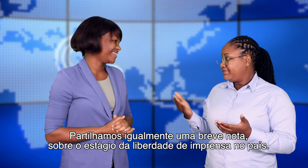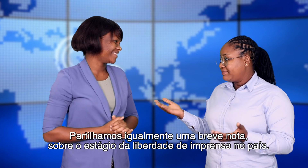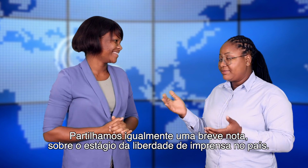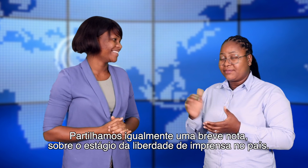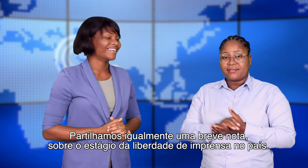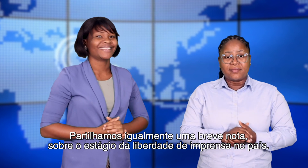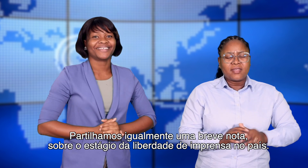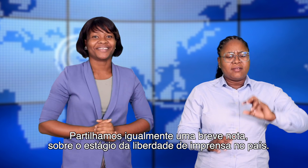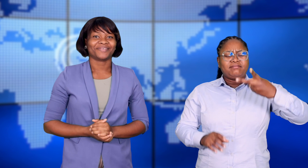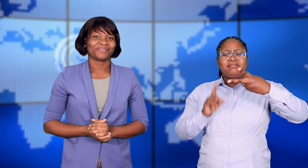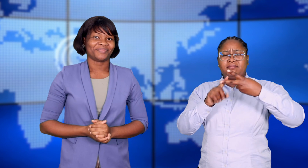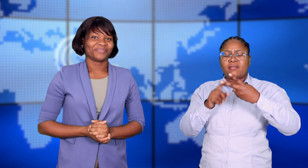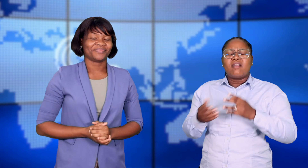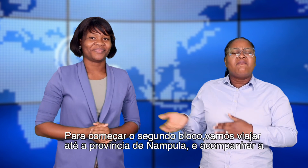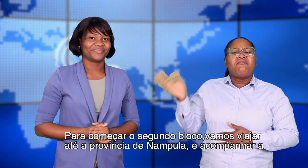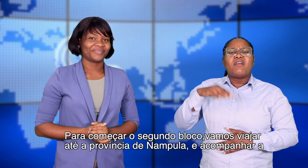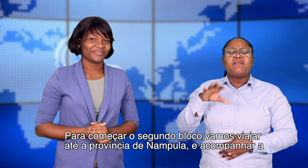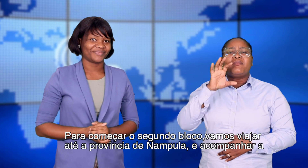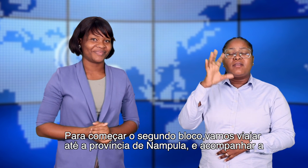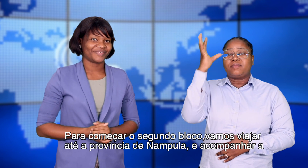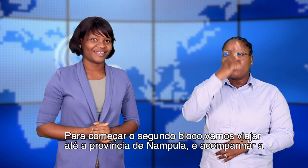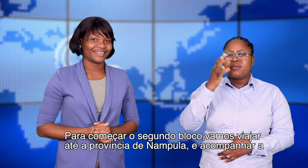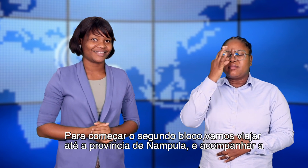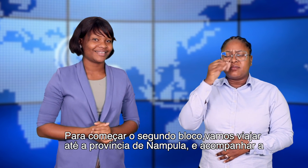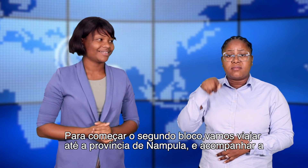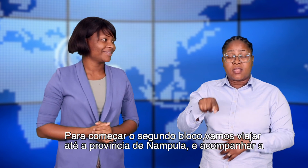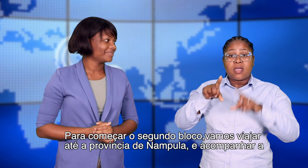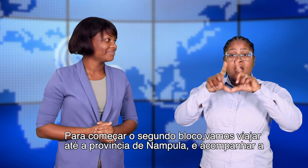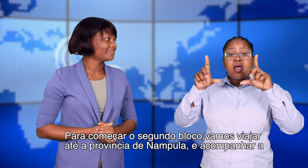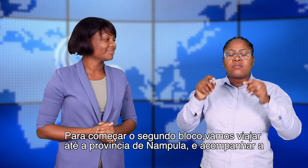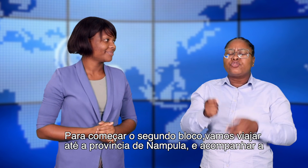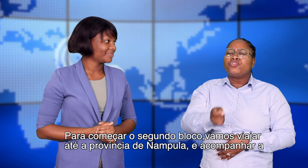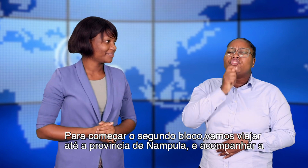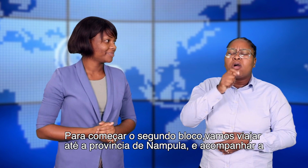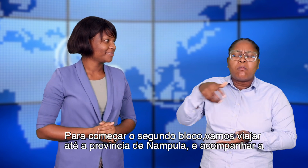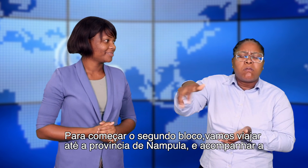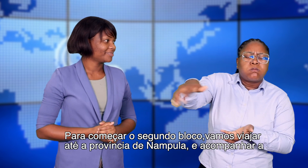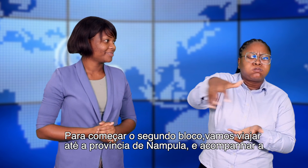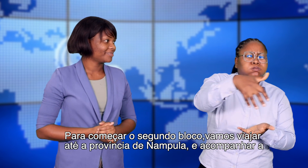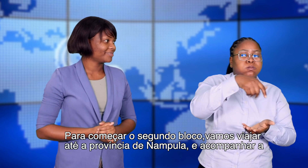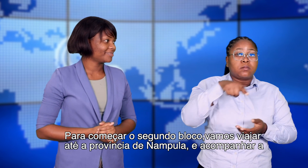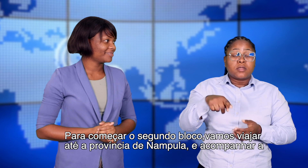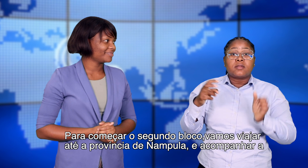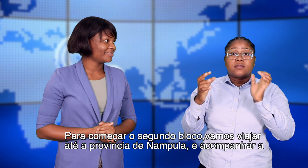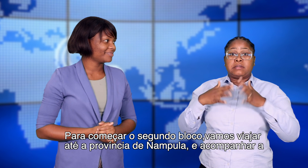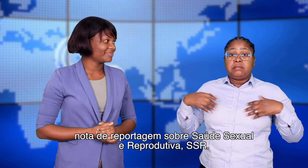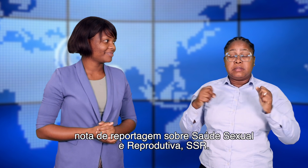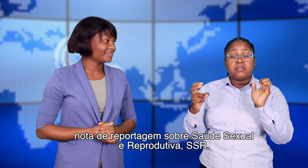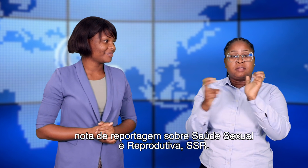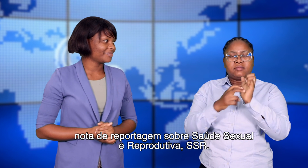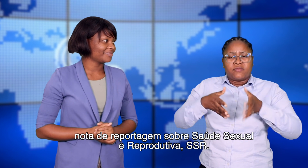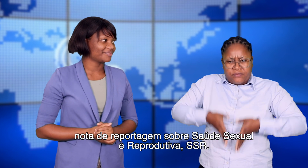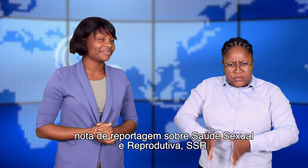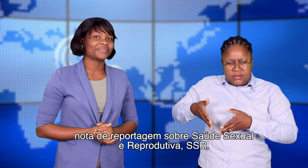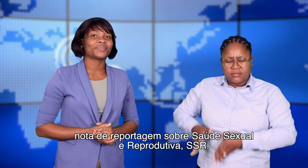liberdade de imprensa no país. Para começar o segundo bloco, vamos viajar até a província de Nampula e acompanhar a